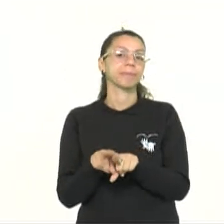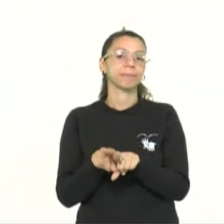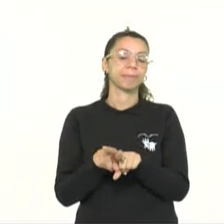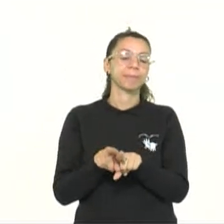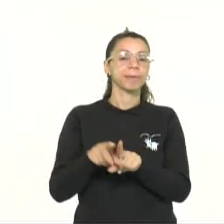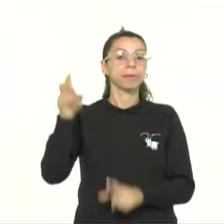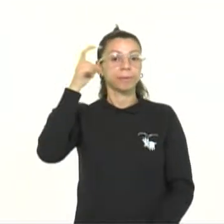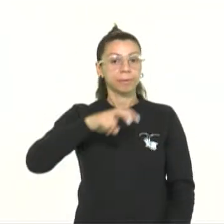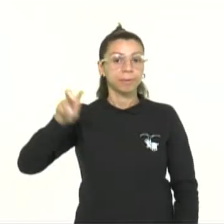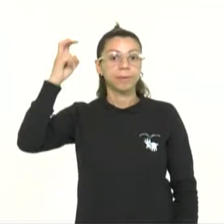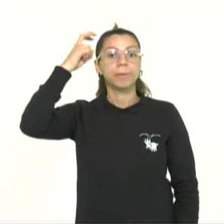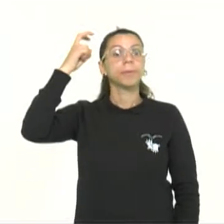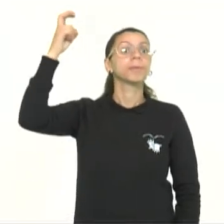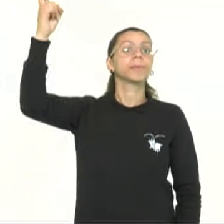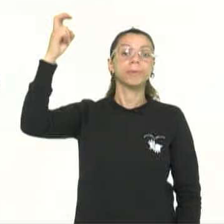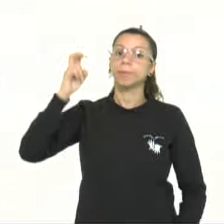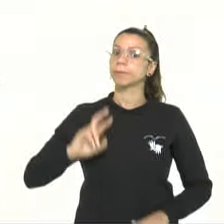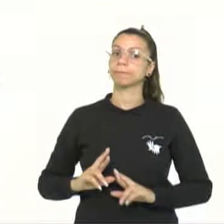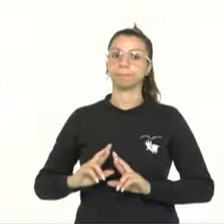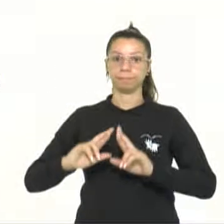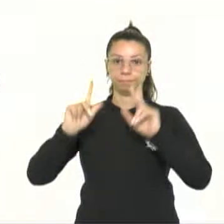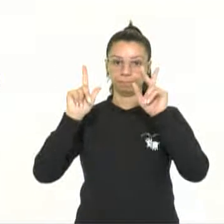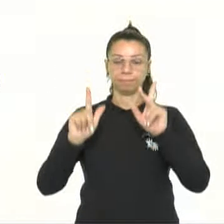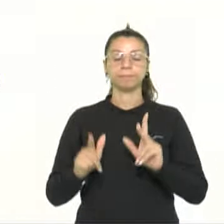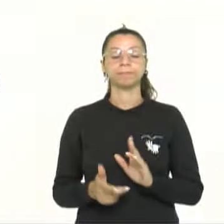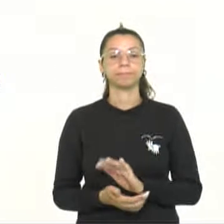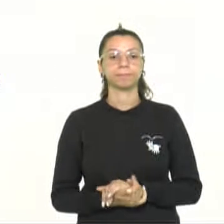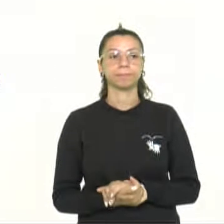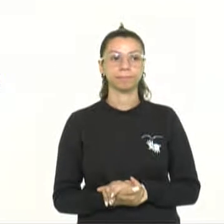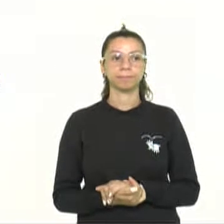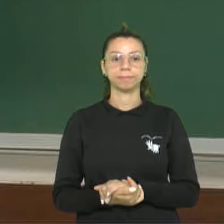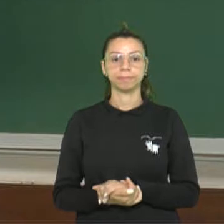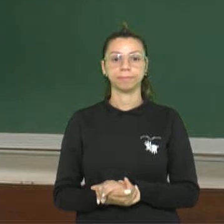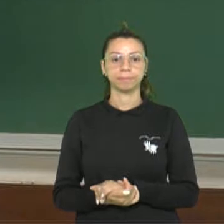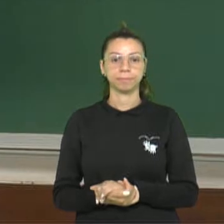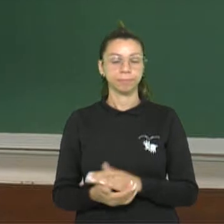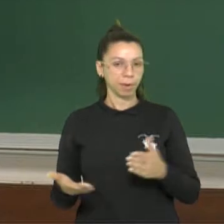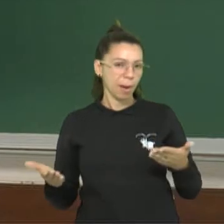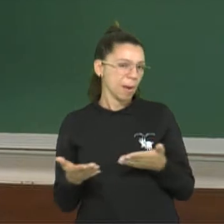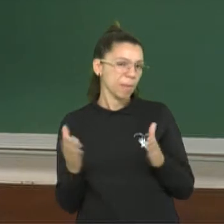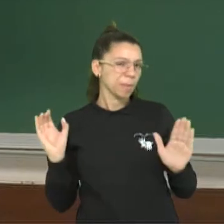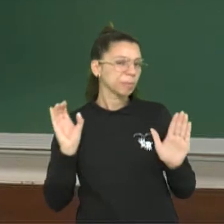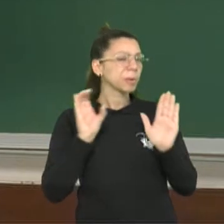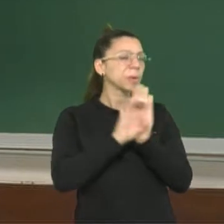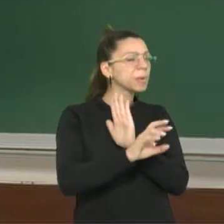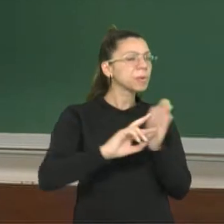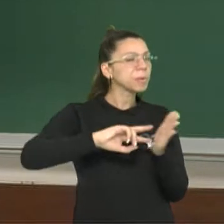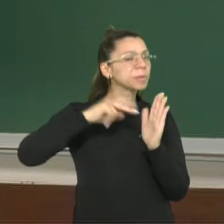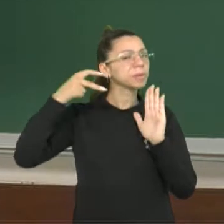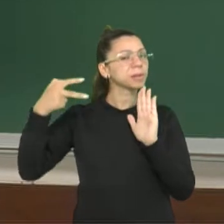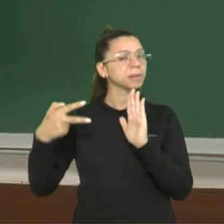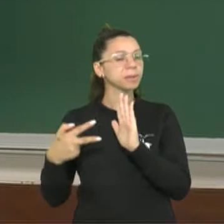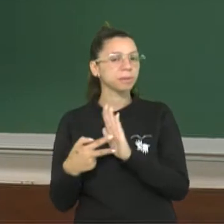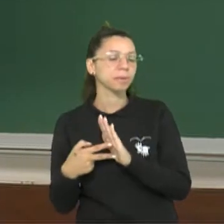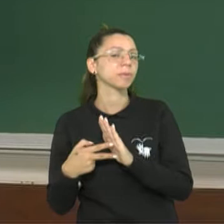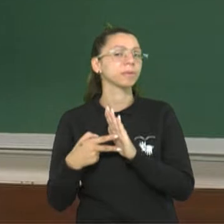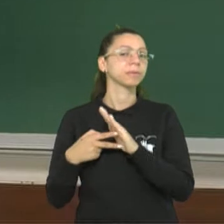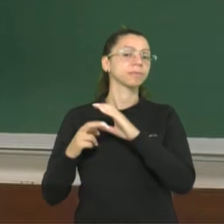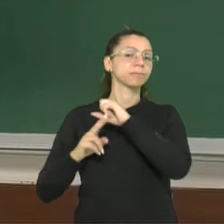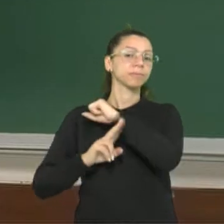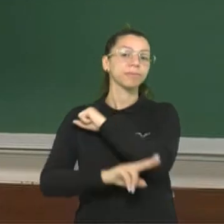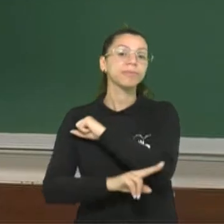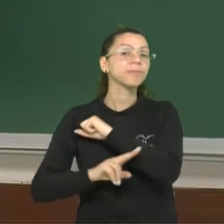de culturas, de raças diferentes. Vamos ver aí uma definição do que significa, o que que vem a